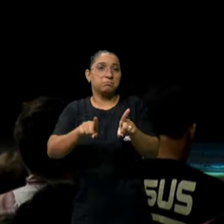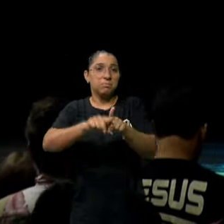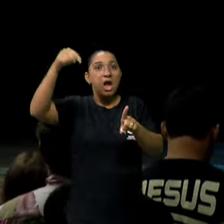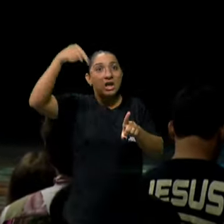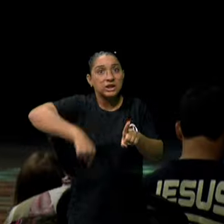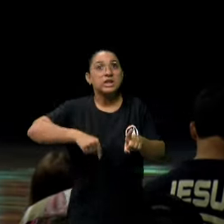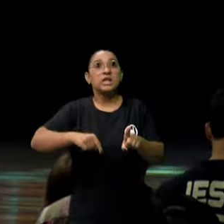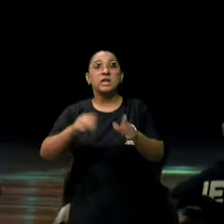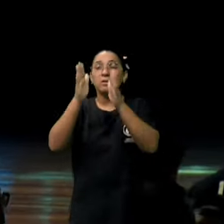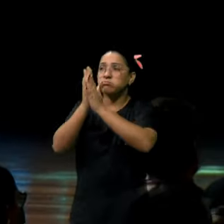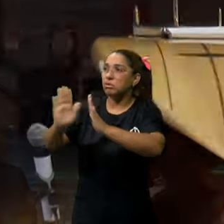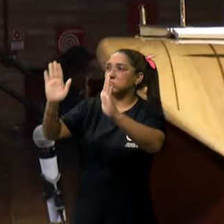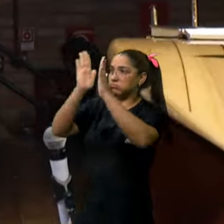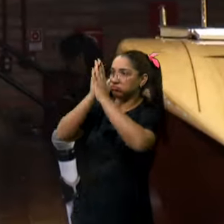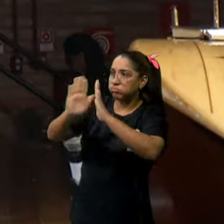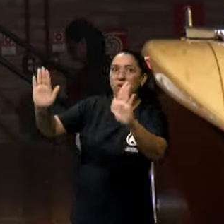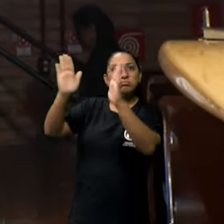adoração